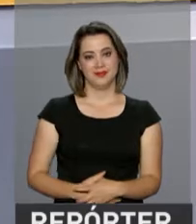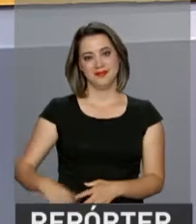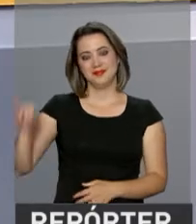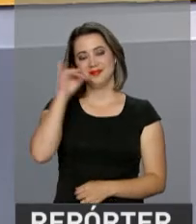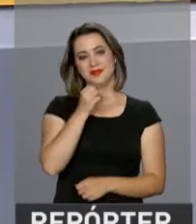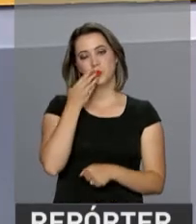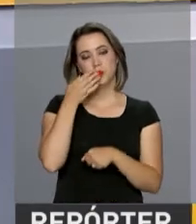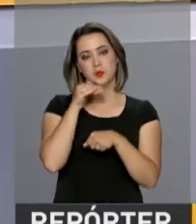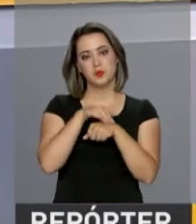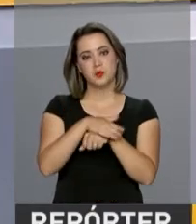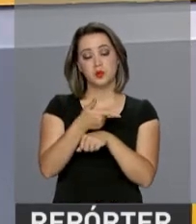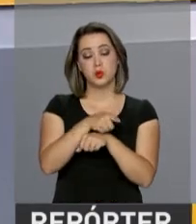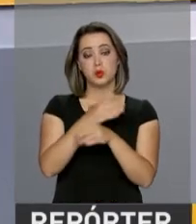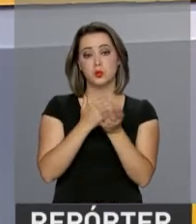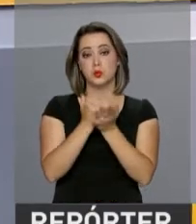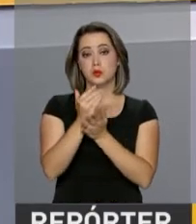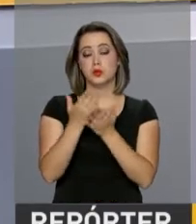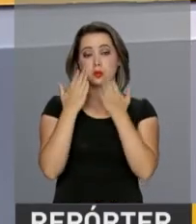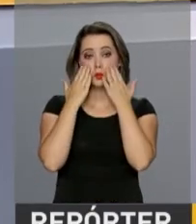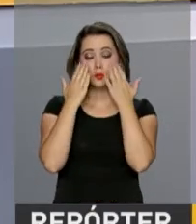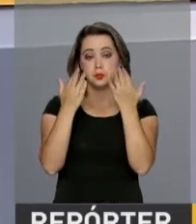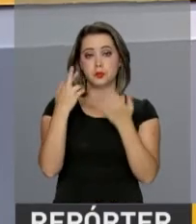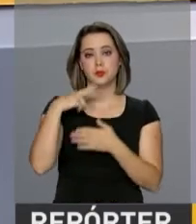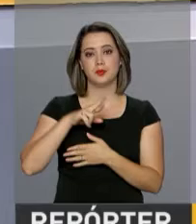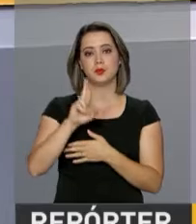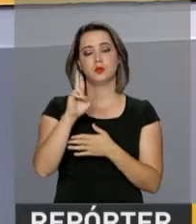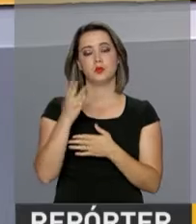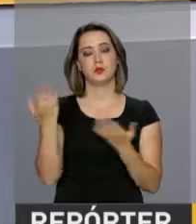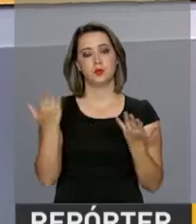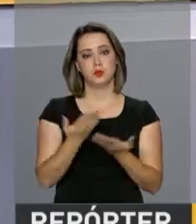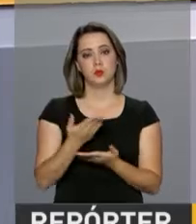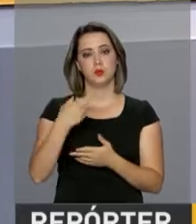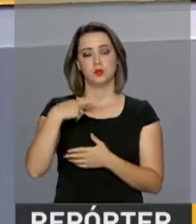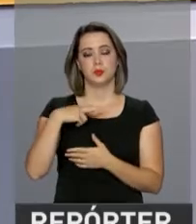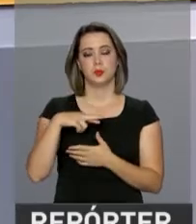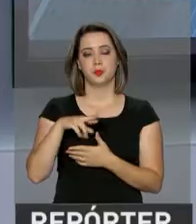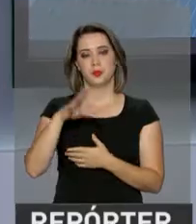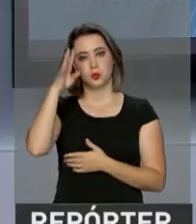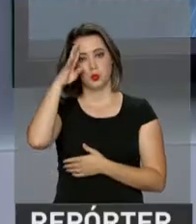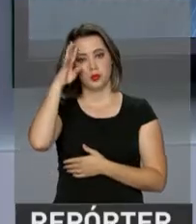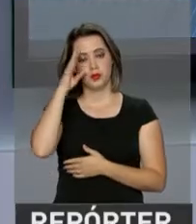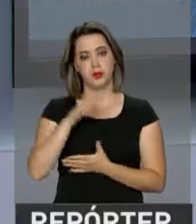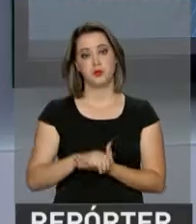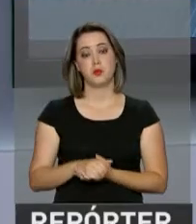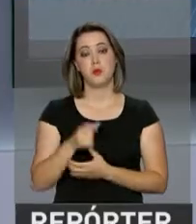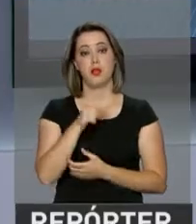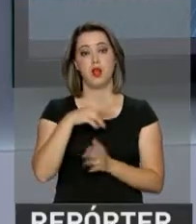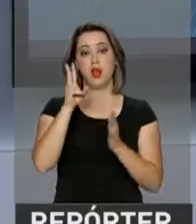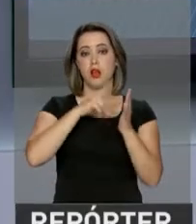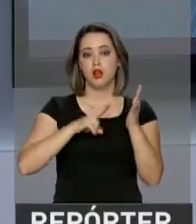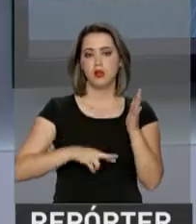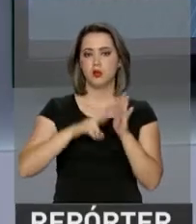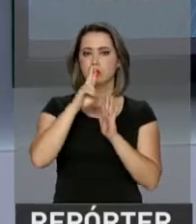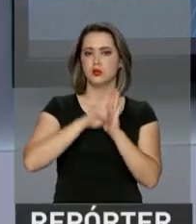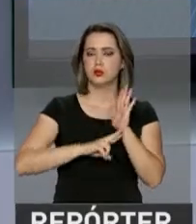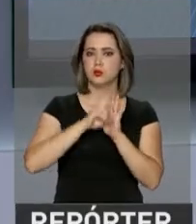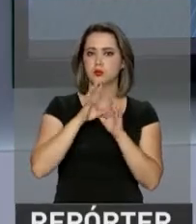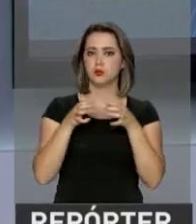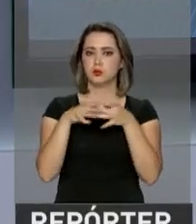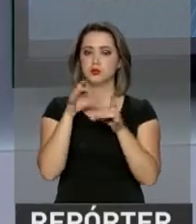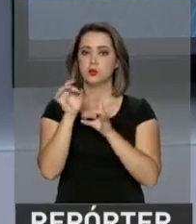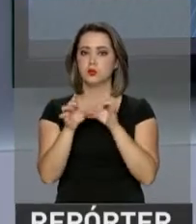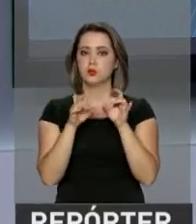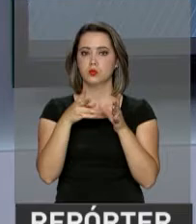Olá, boa noite. Começa agora a última edição desta quarta-feira do Repórter NBR. A leitura do relatório da comissão